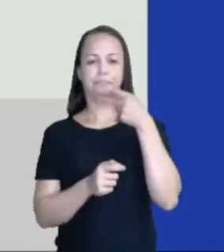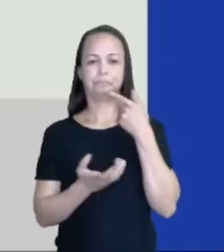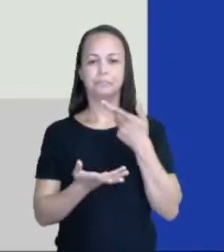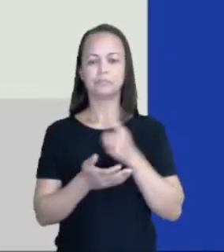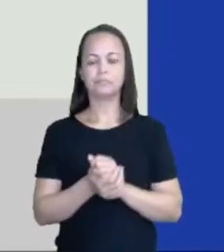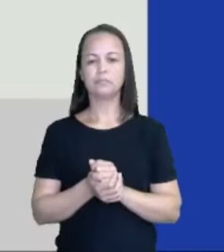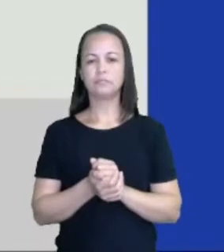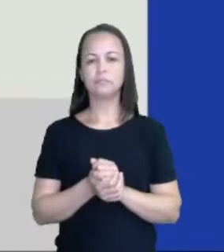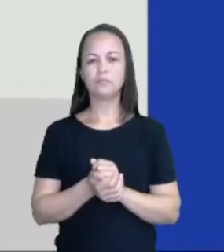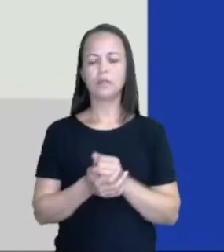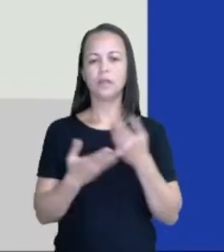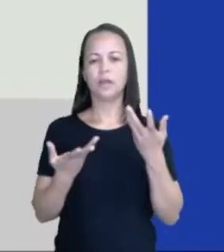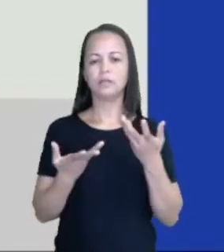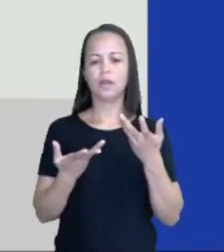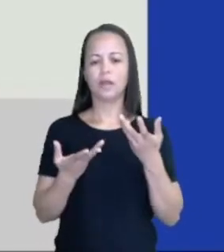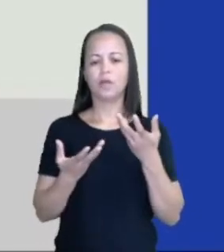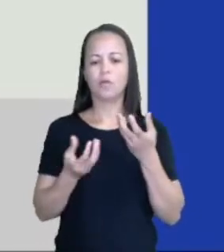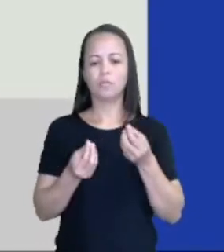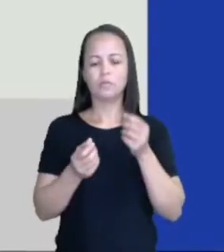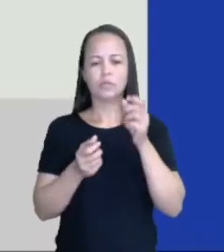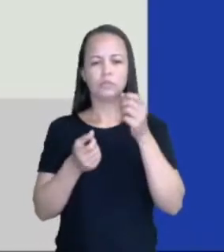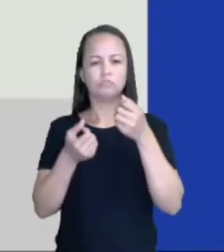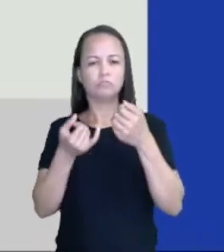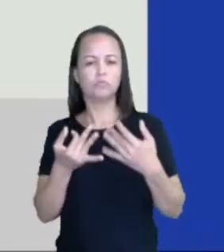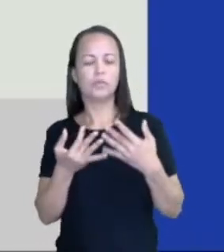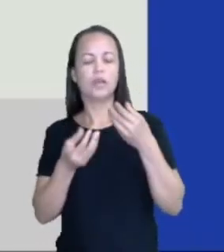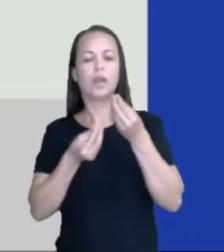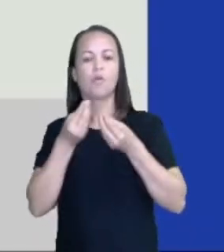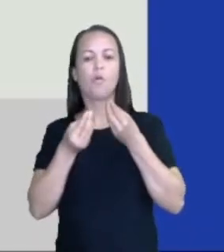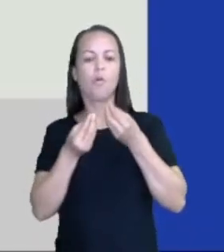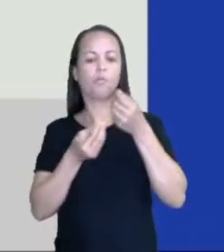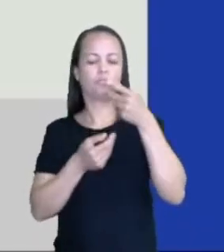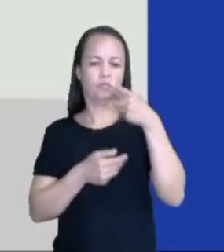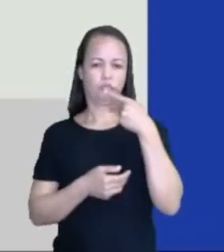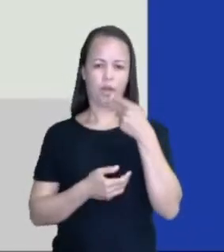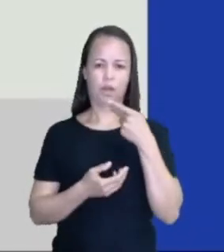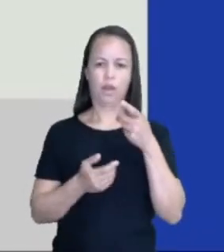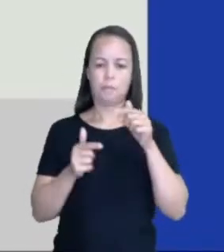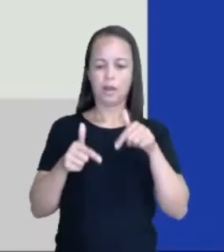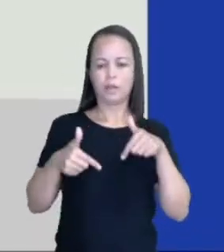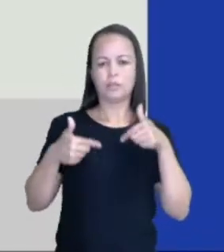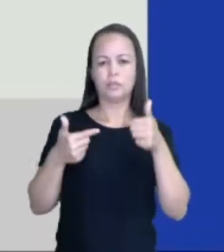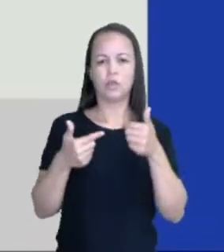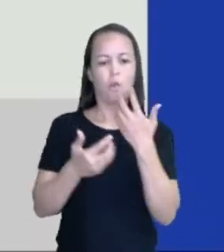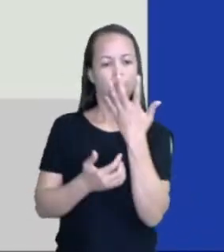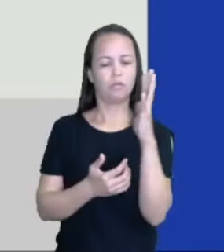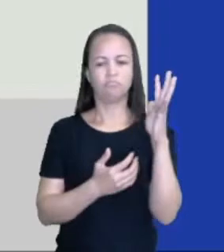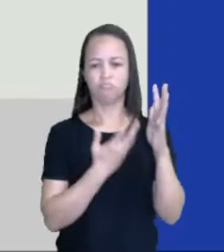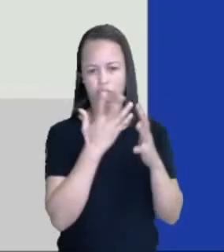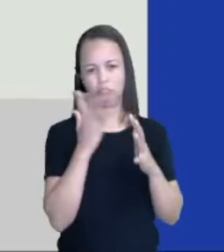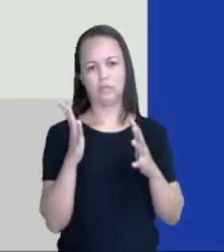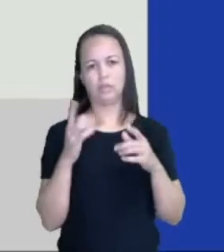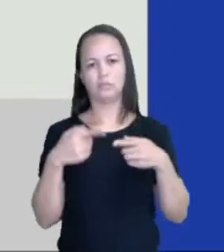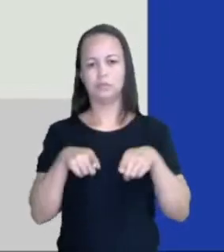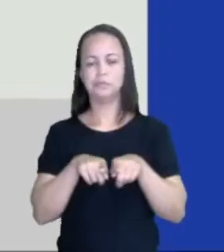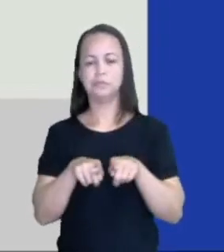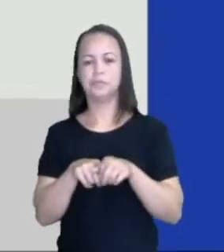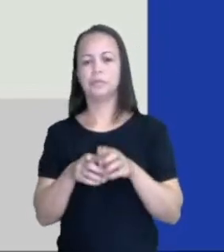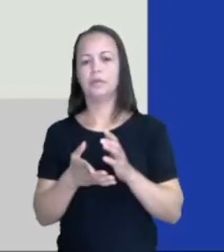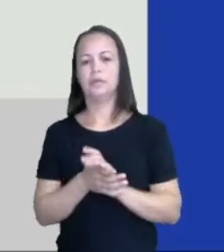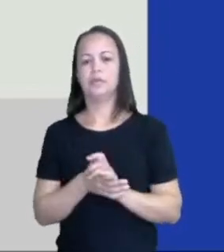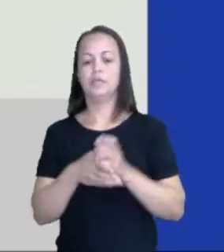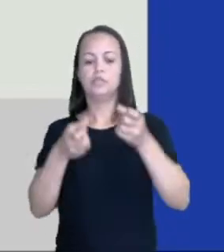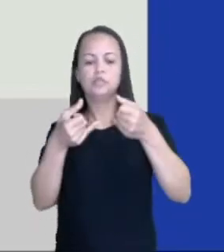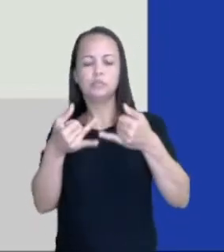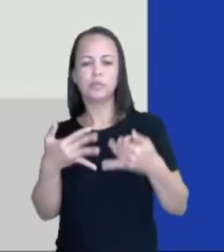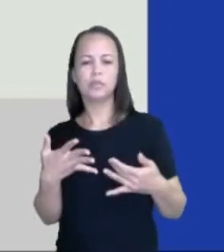Ele dá aquela forma de falar, né, para a ação, para o estado, para o fenômeno da natureza. Isso